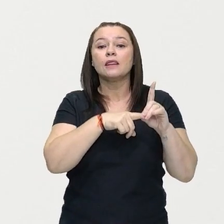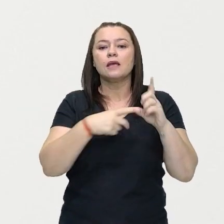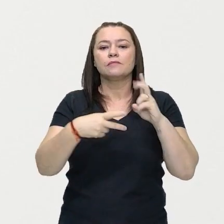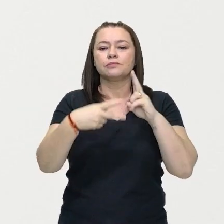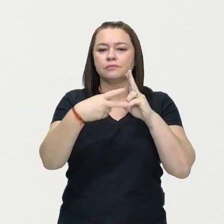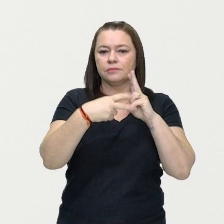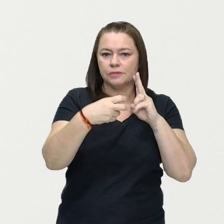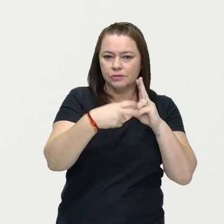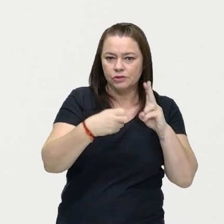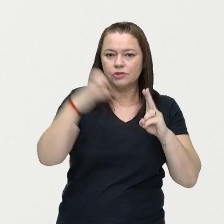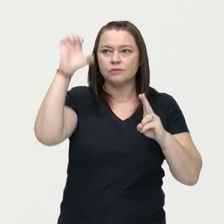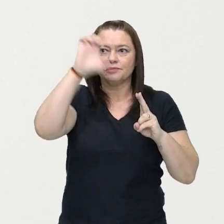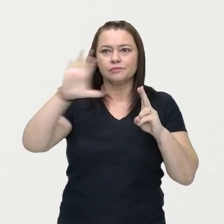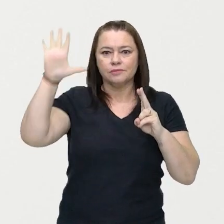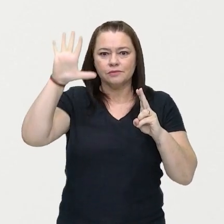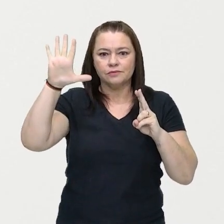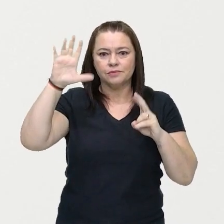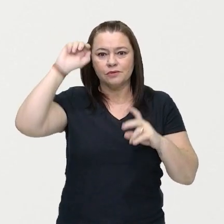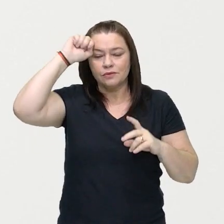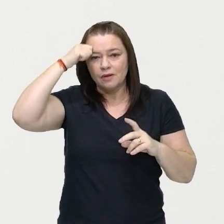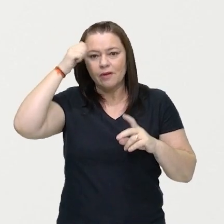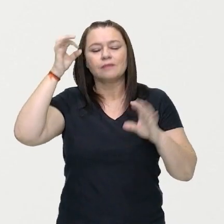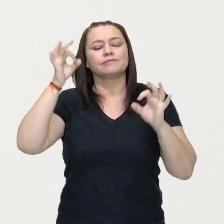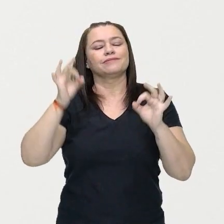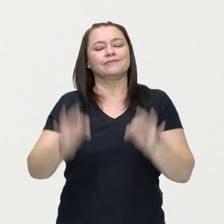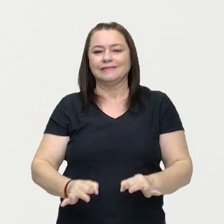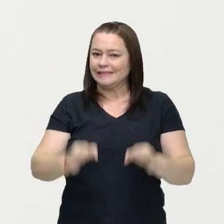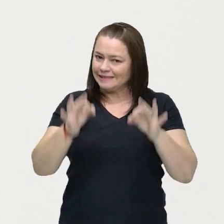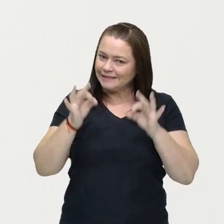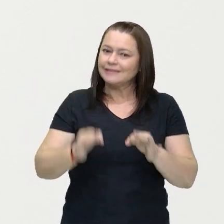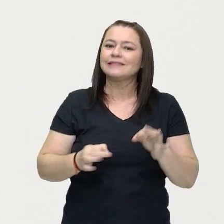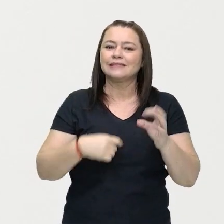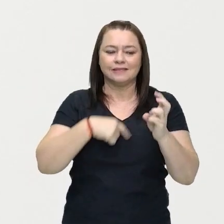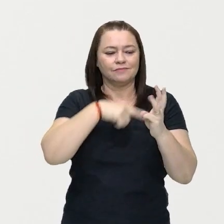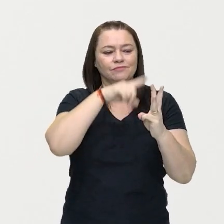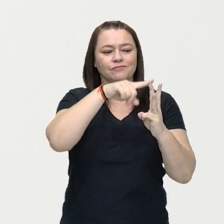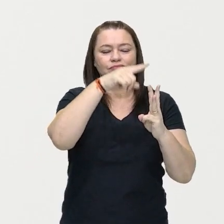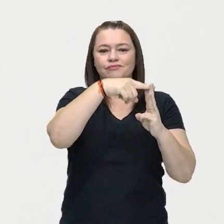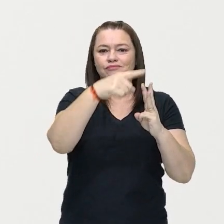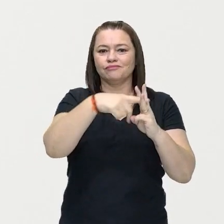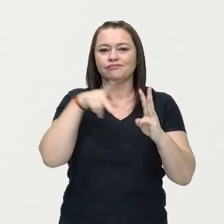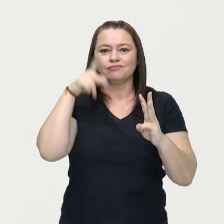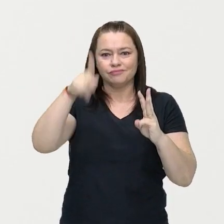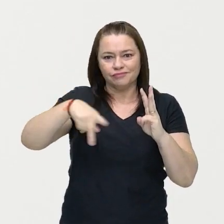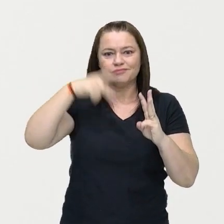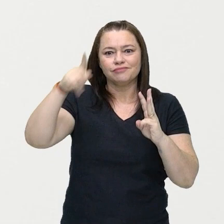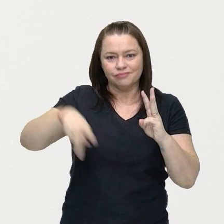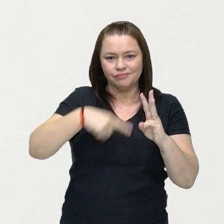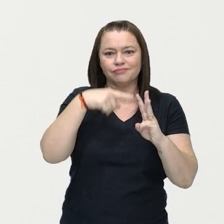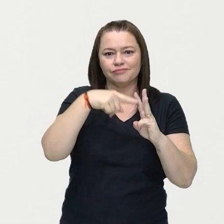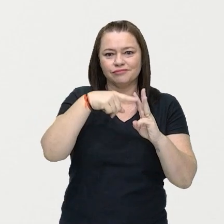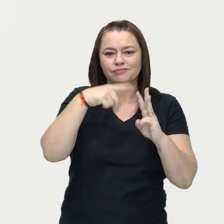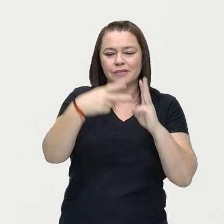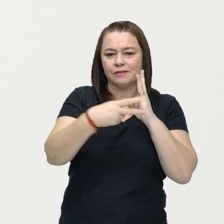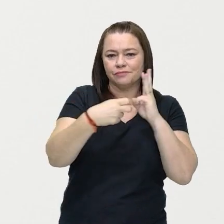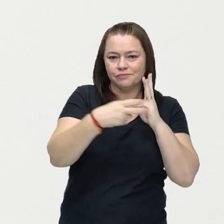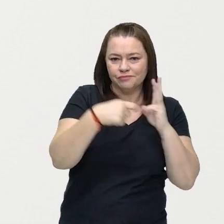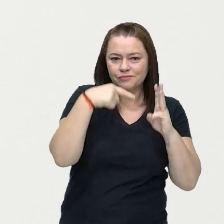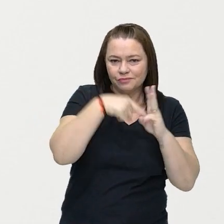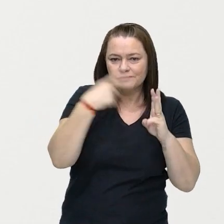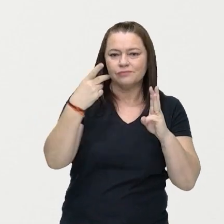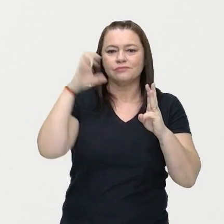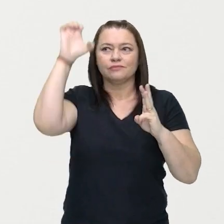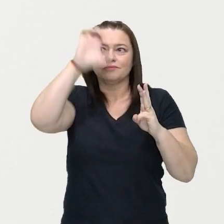indígenas, europeus e africanos? Aí sim, observe que aqui fala dos 3. Indígenas, europeus, tanto espanhóis